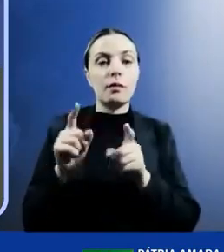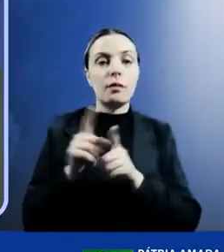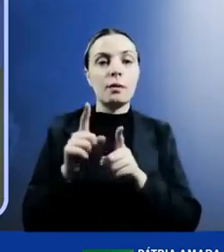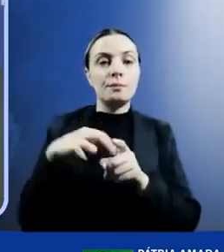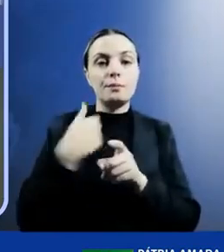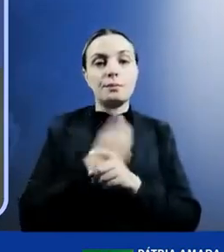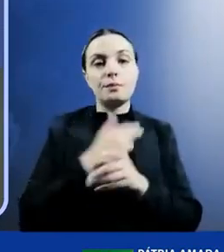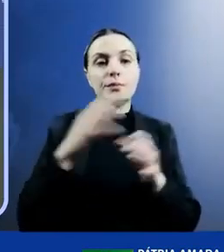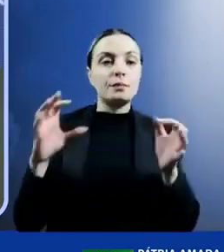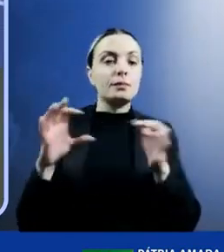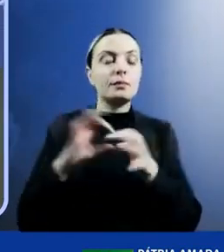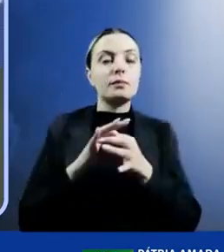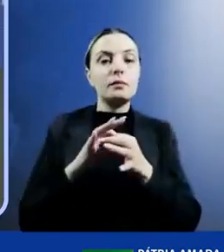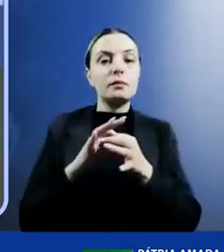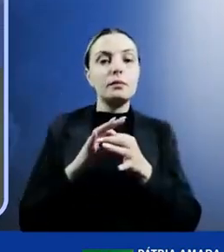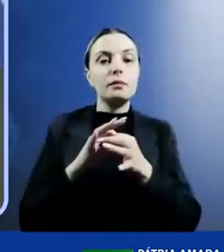Tani,